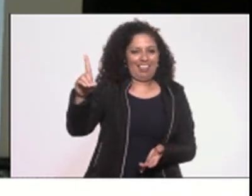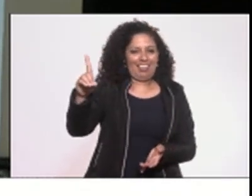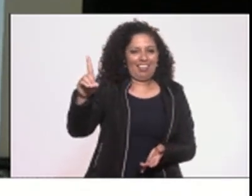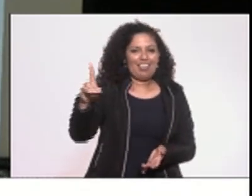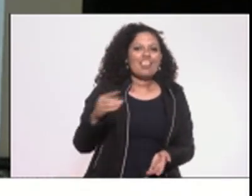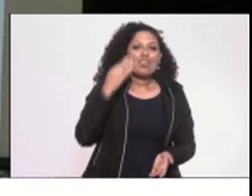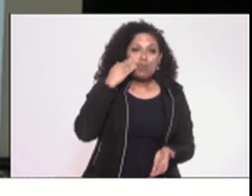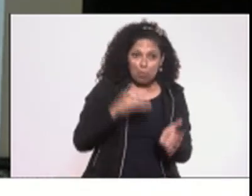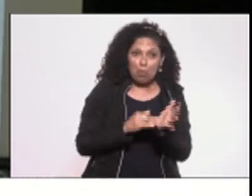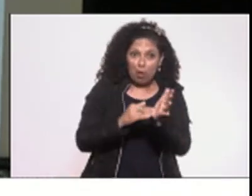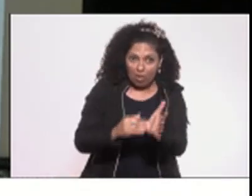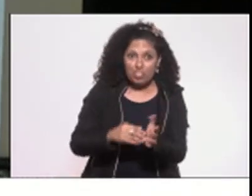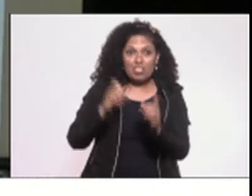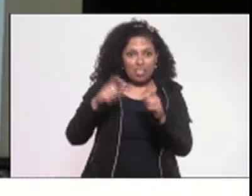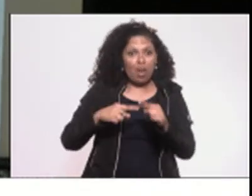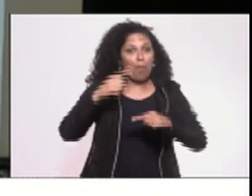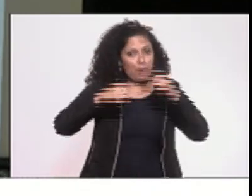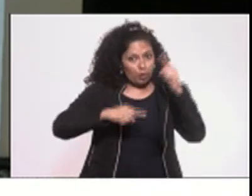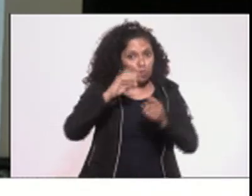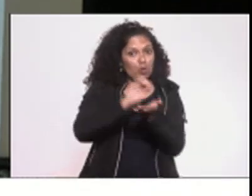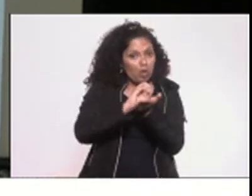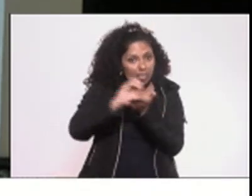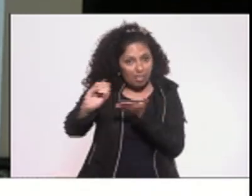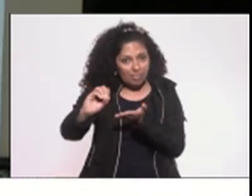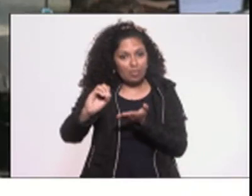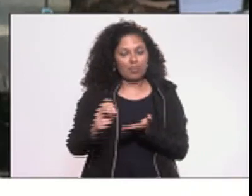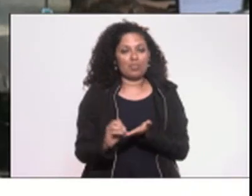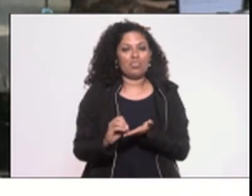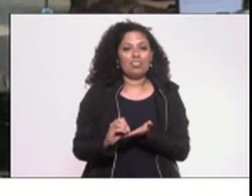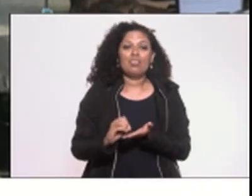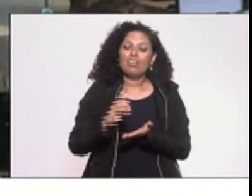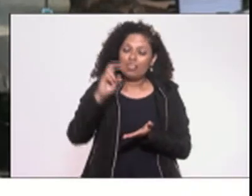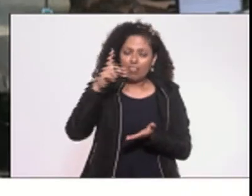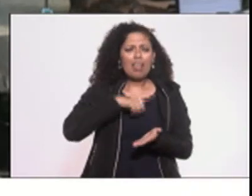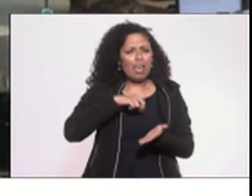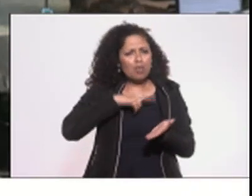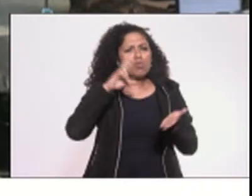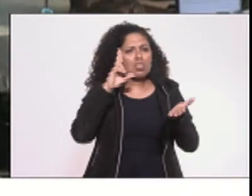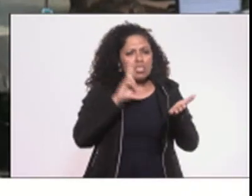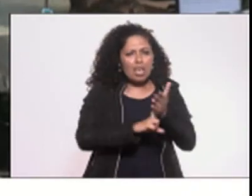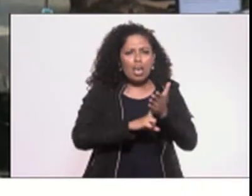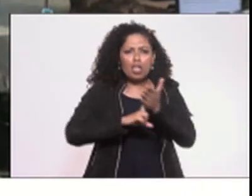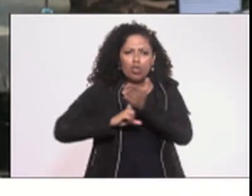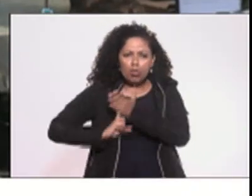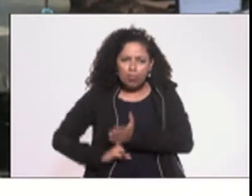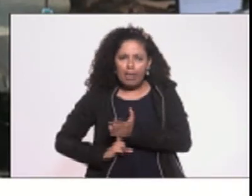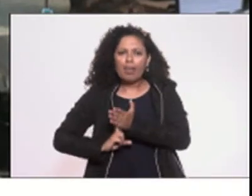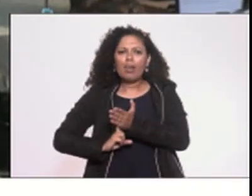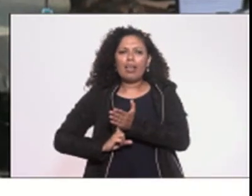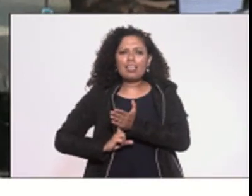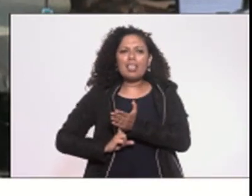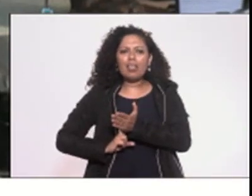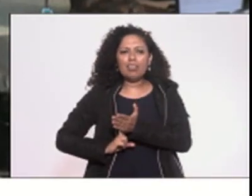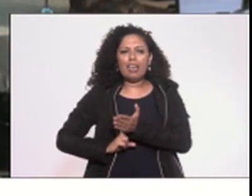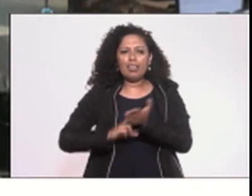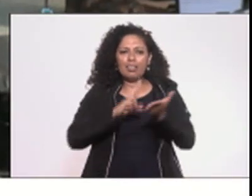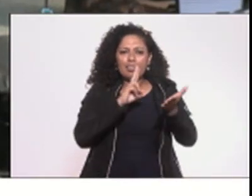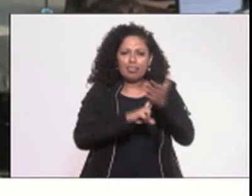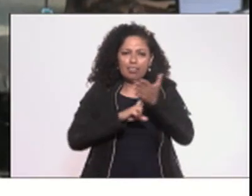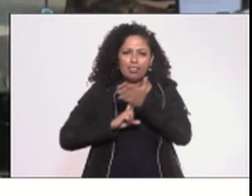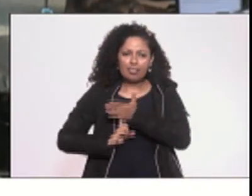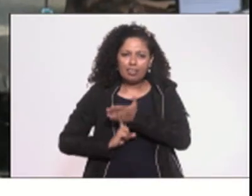um produto orgânico, é necessário que seja certificado para termos a certeza de que o produto é